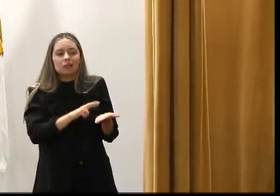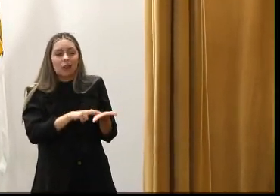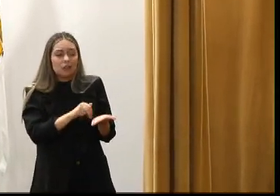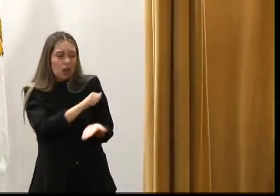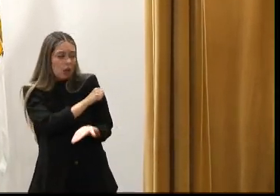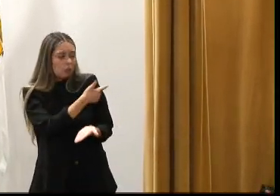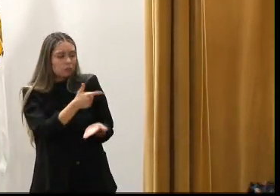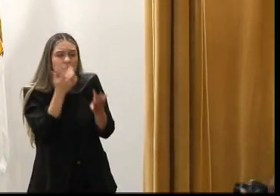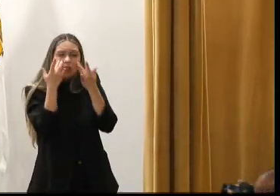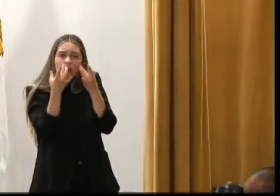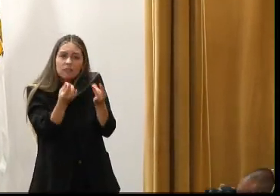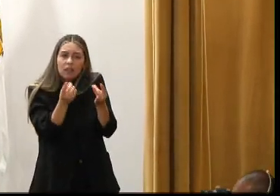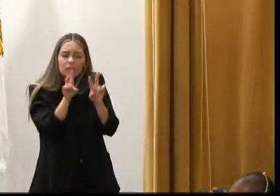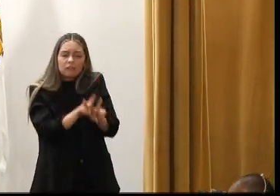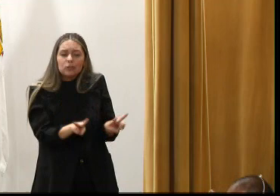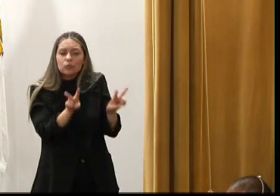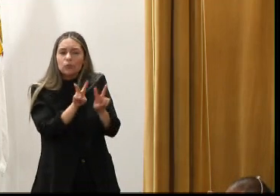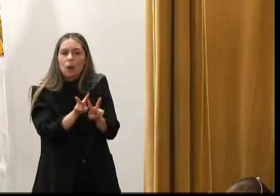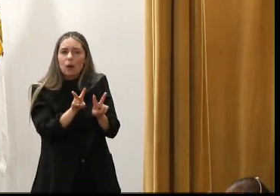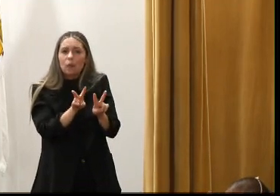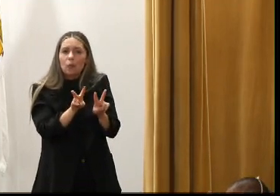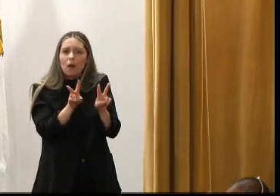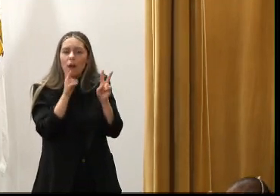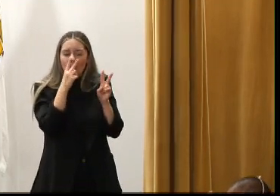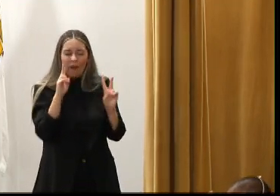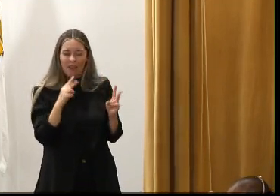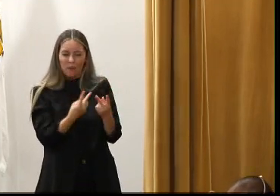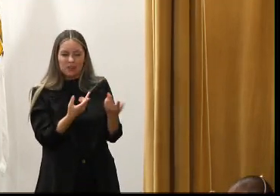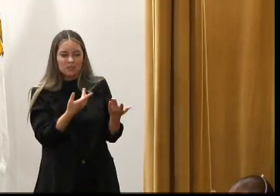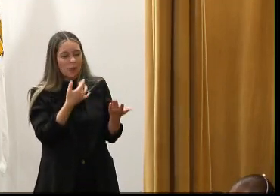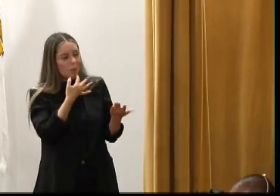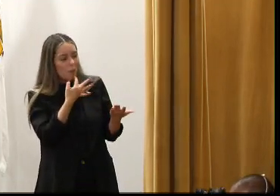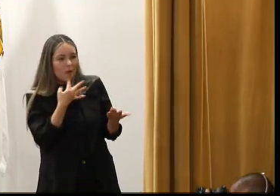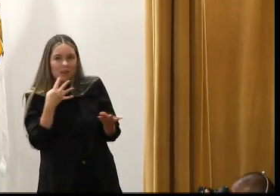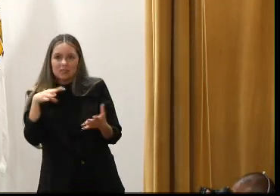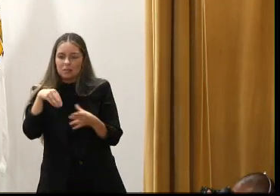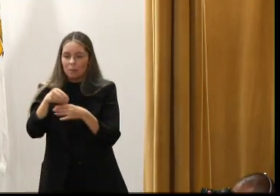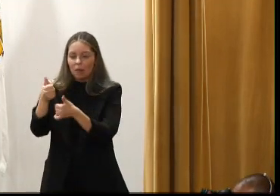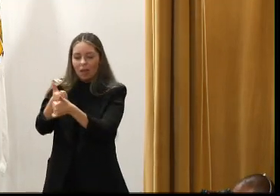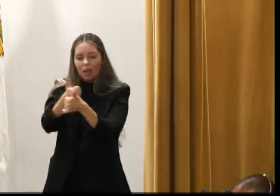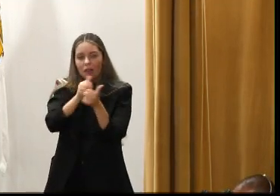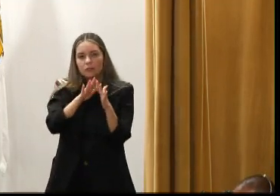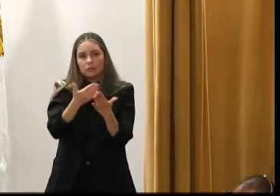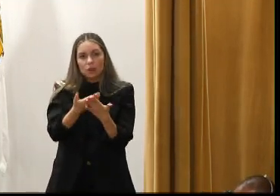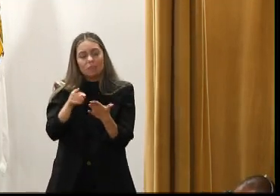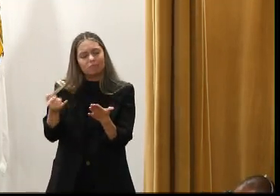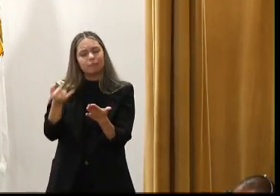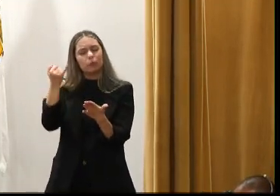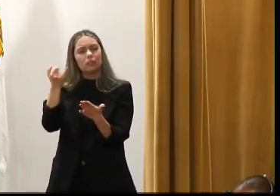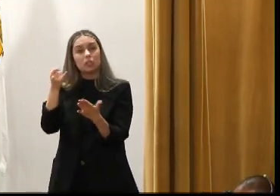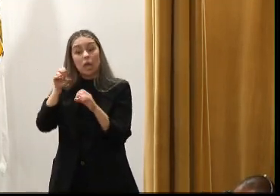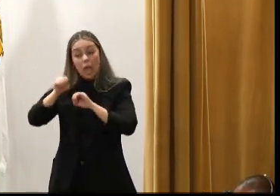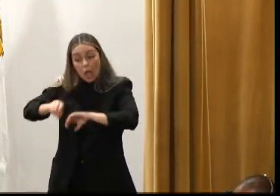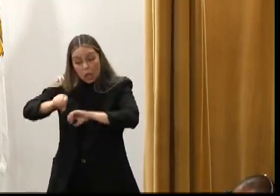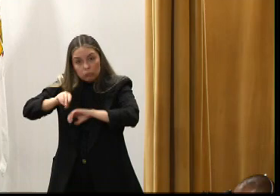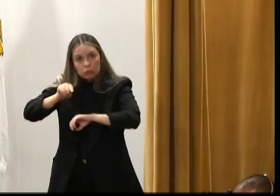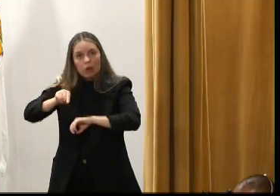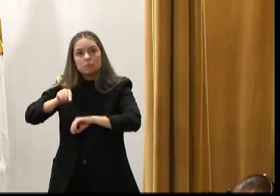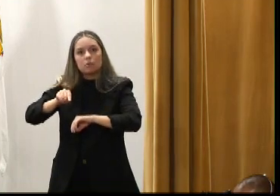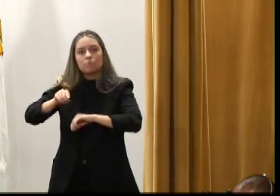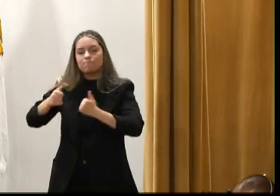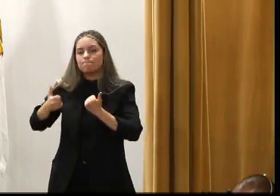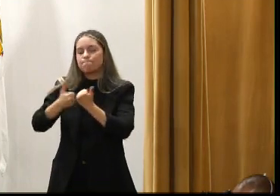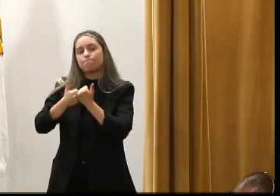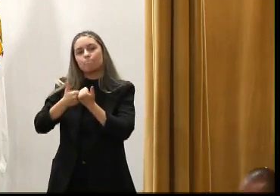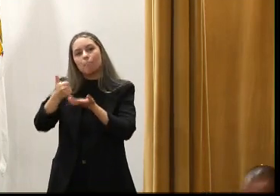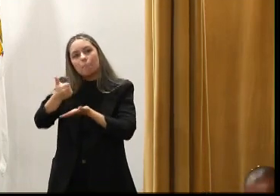não podem reconhecê-la imediatamente quando botam o pé fora da escola. Isso é fundamental. A educação é realmente base de